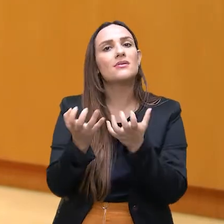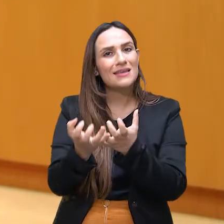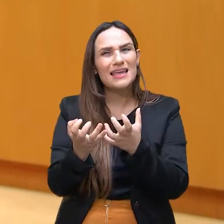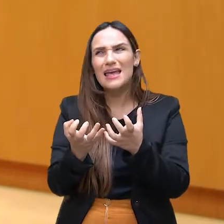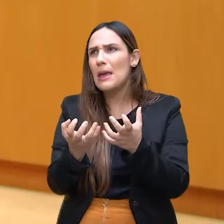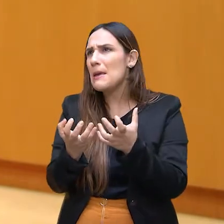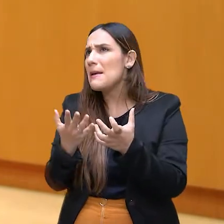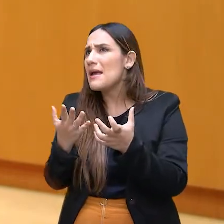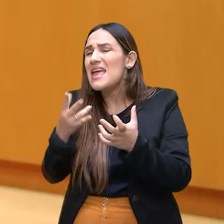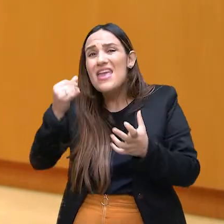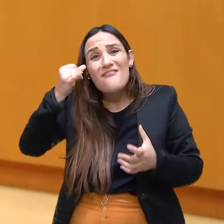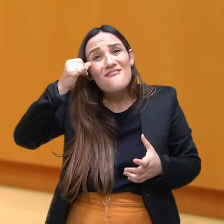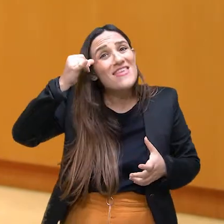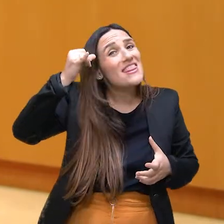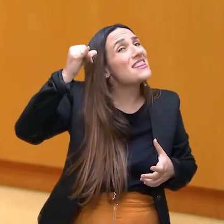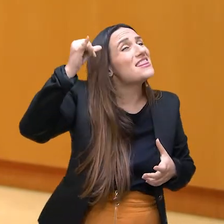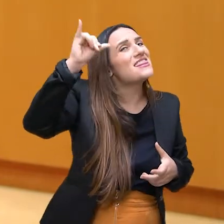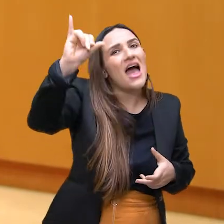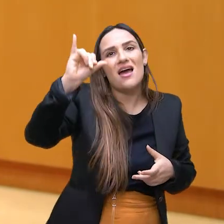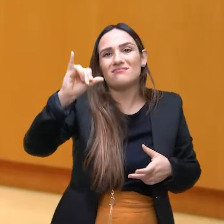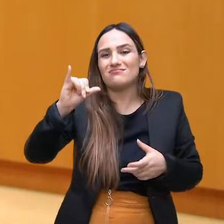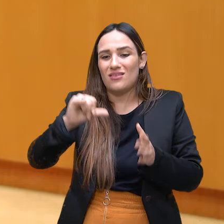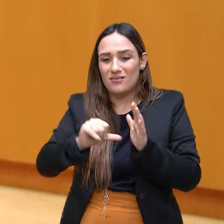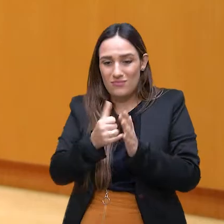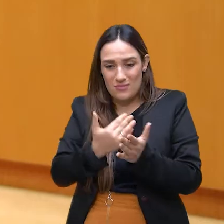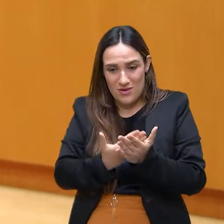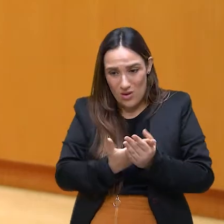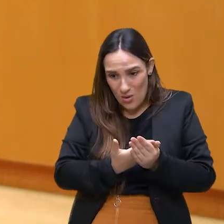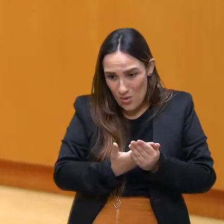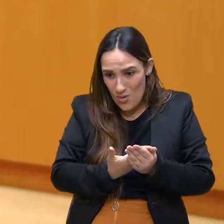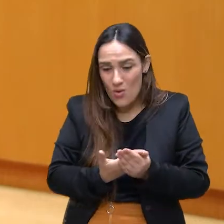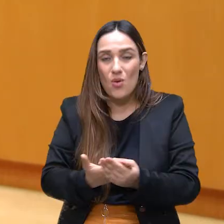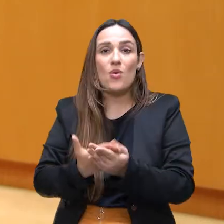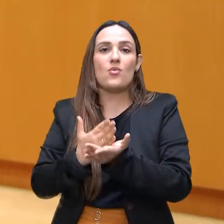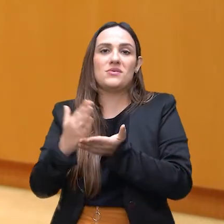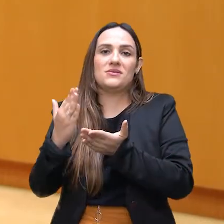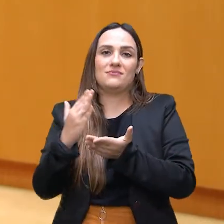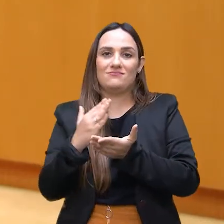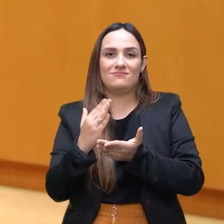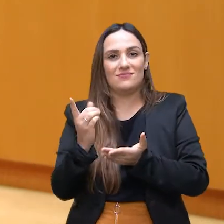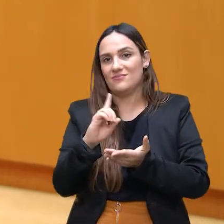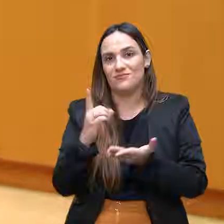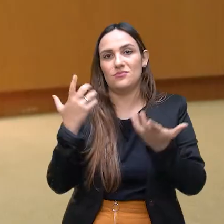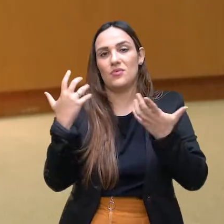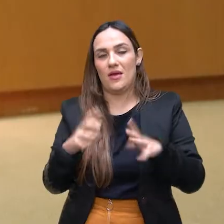objetivo mais amplo, que é, ao mesmo tempo em que cria essa Câmara de